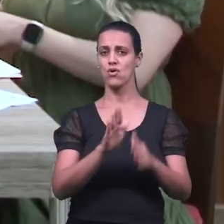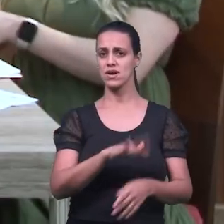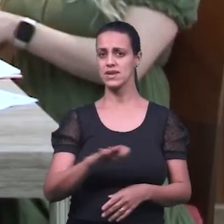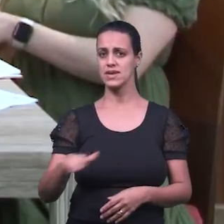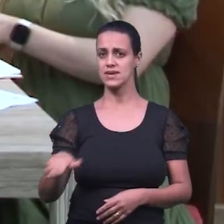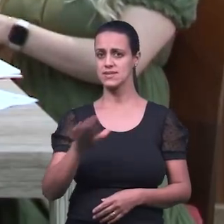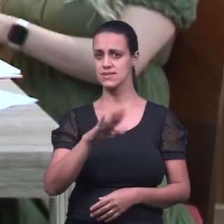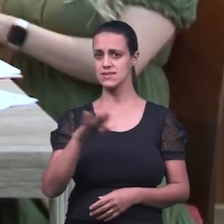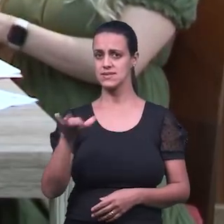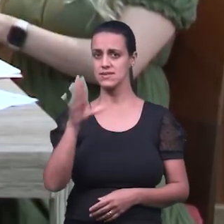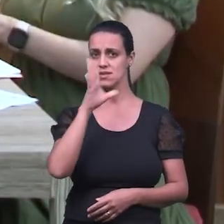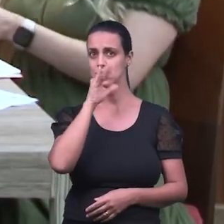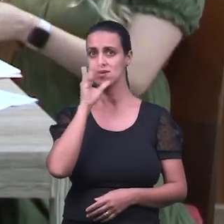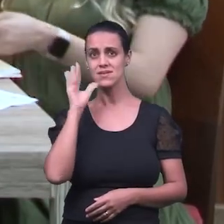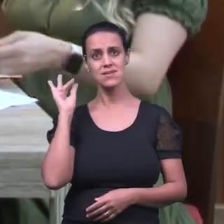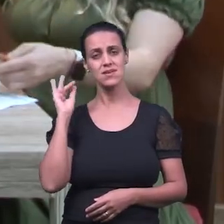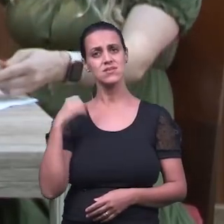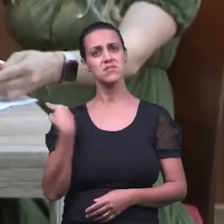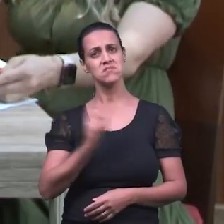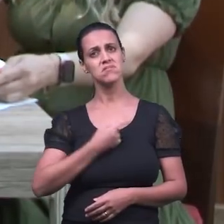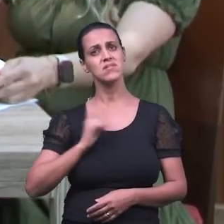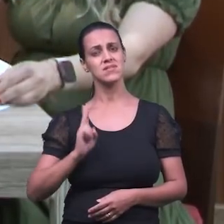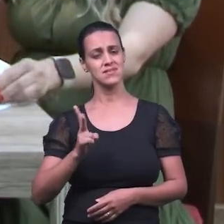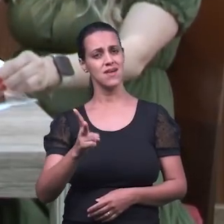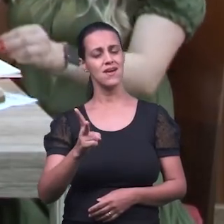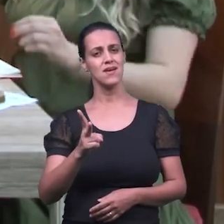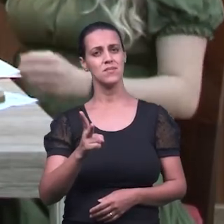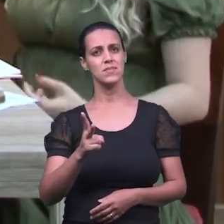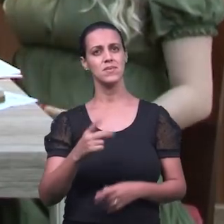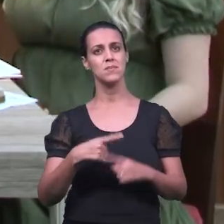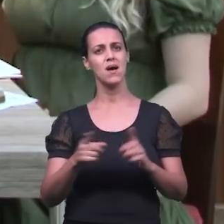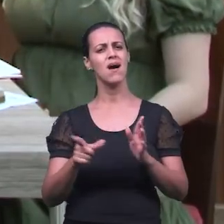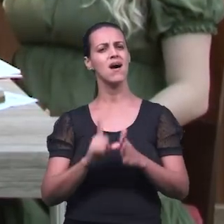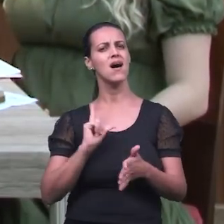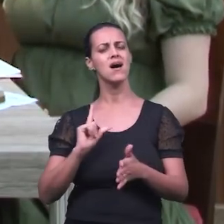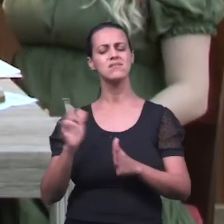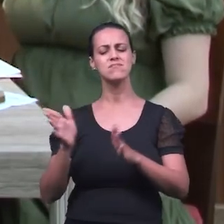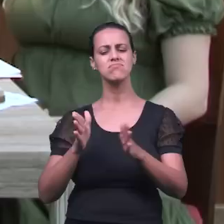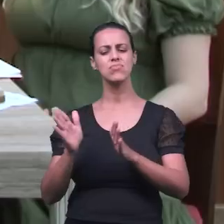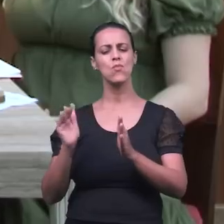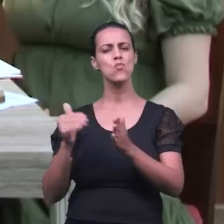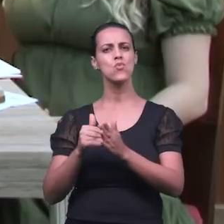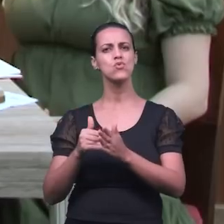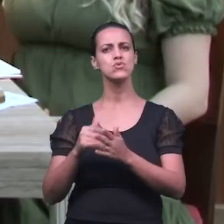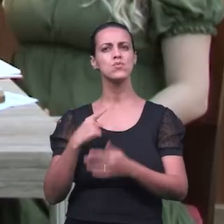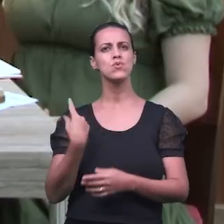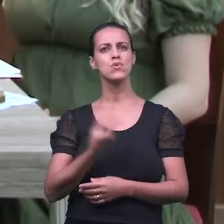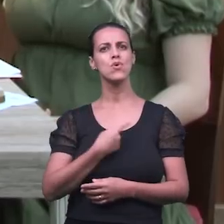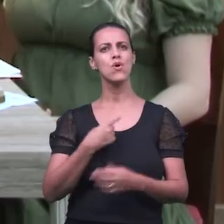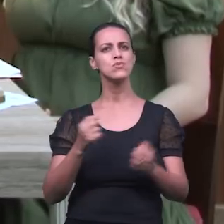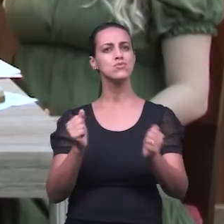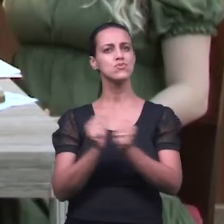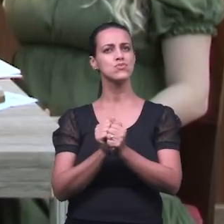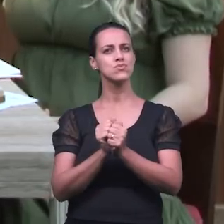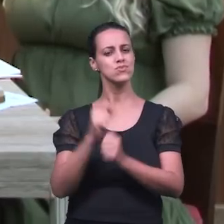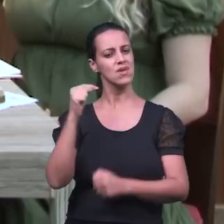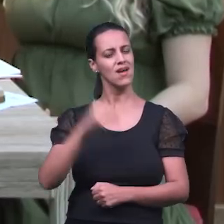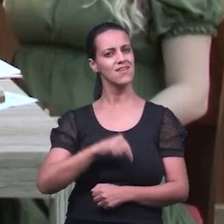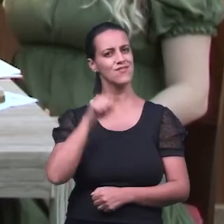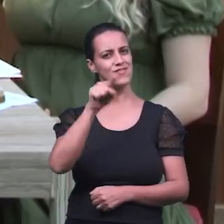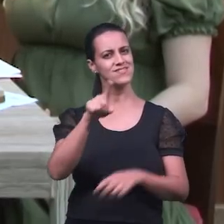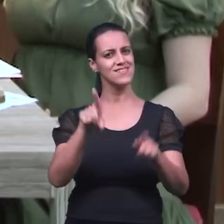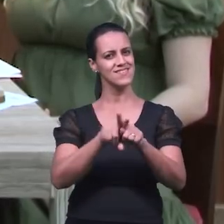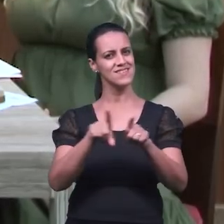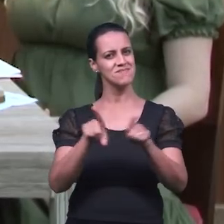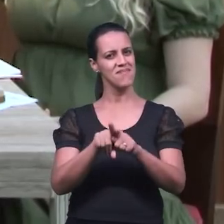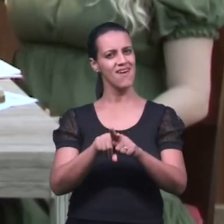intermediários e adolescentes. E como sempre fazemos, antes de entrarmos neste último bloco do programa, nós vamos juntos, nós aqui e você